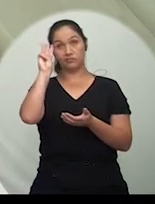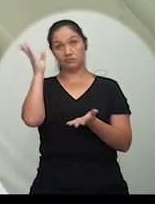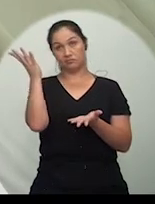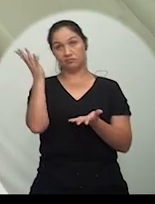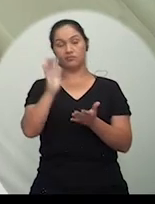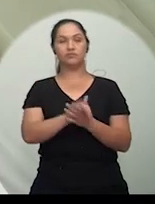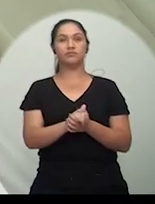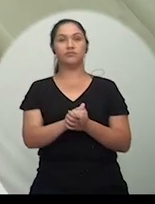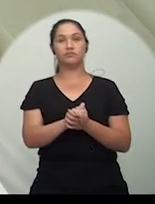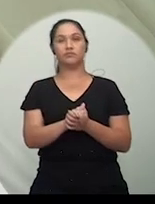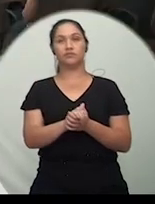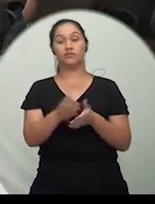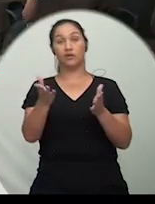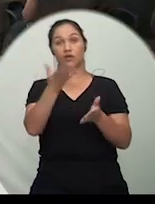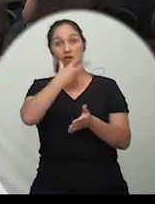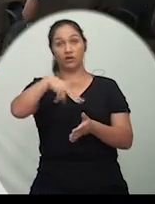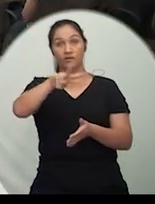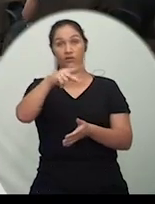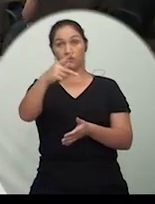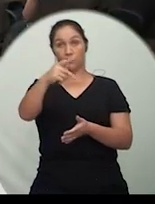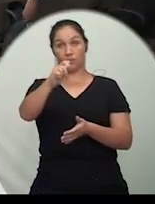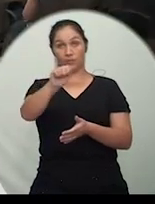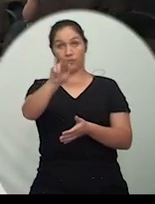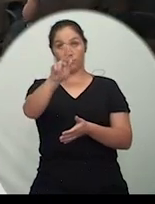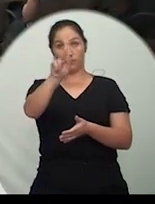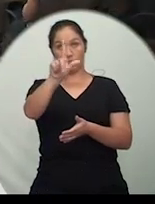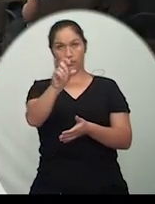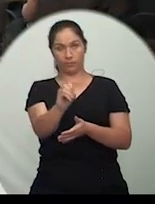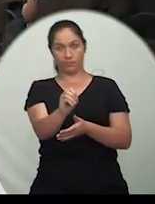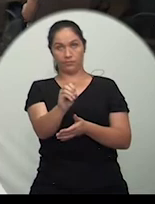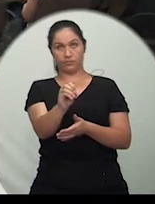Questão de ordem cedida ao vereador Paulo Ferrarese.